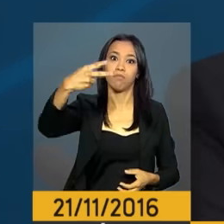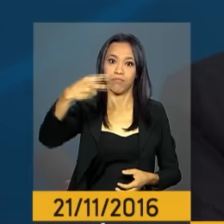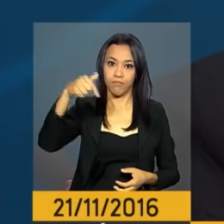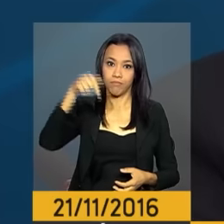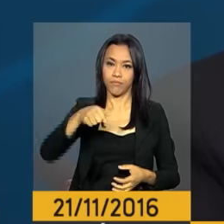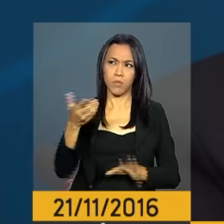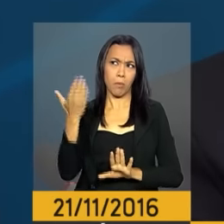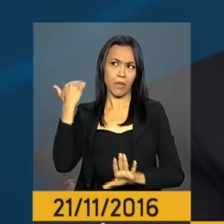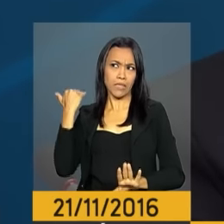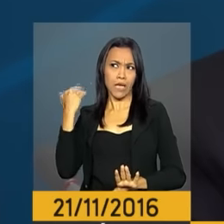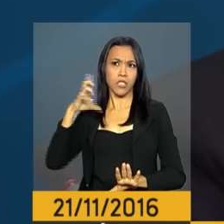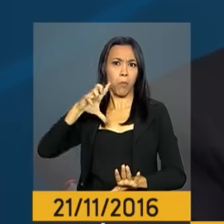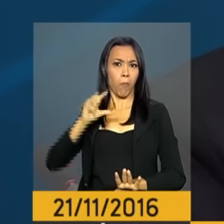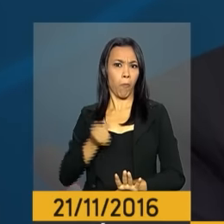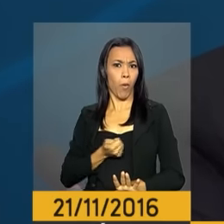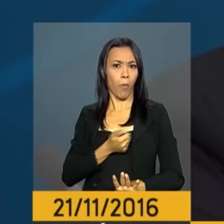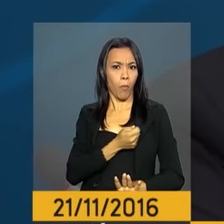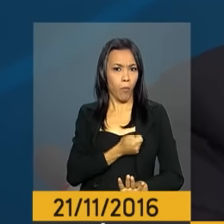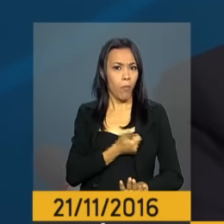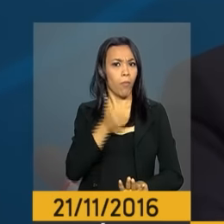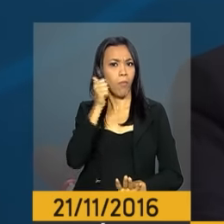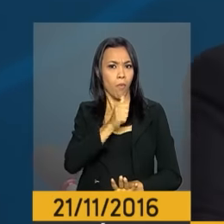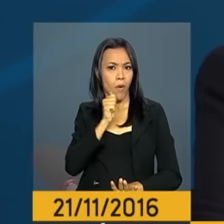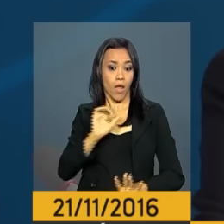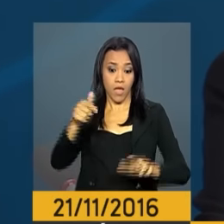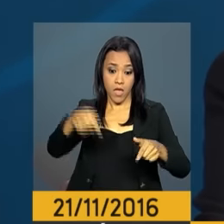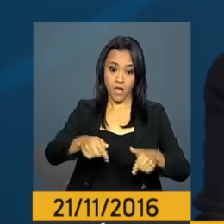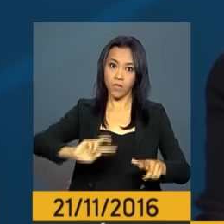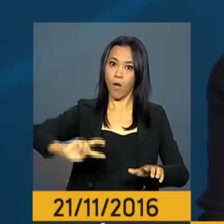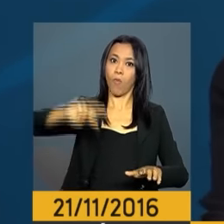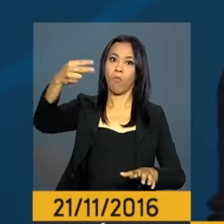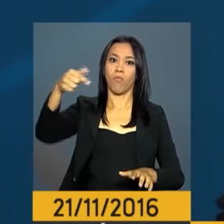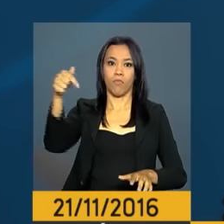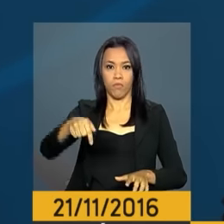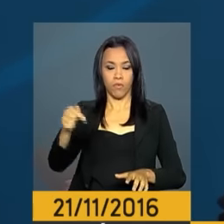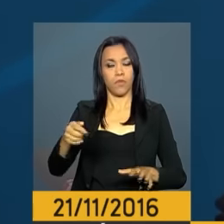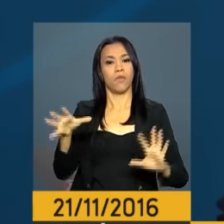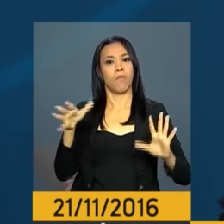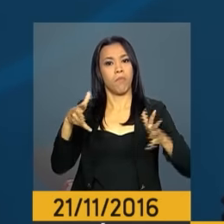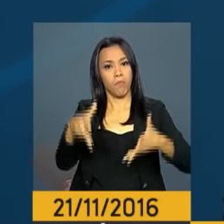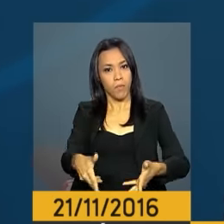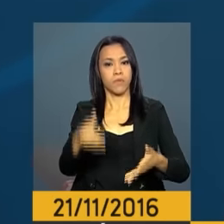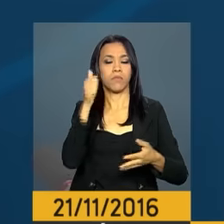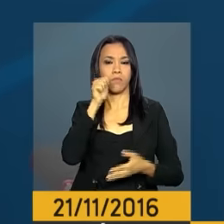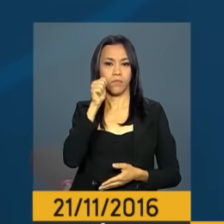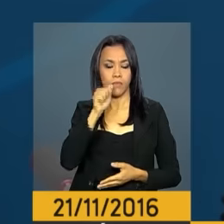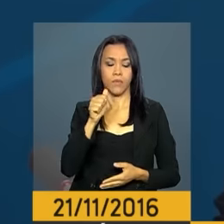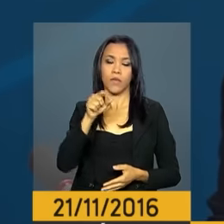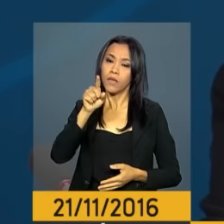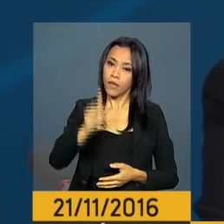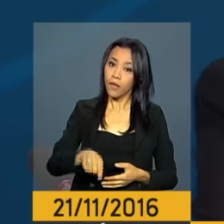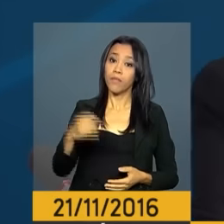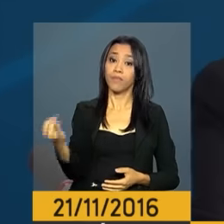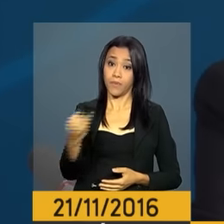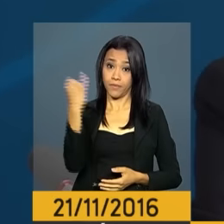Conselho anterior. E é, não preciso dizer, que é importante que seja